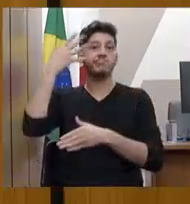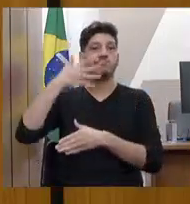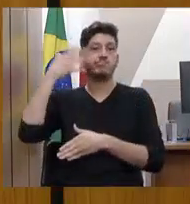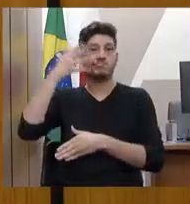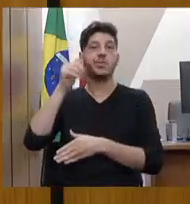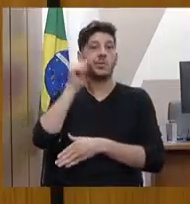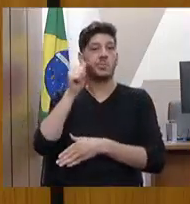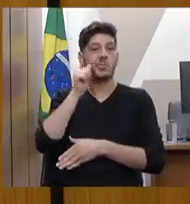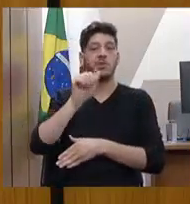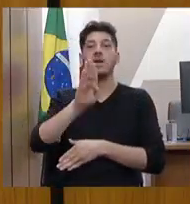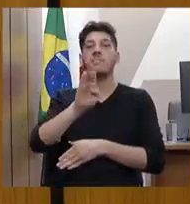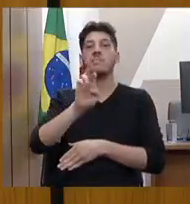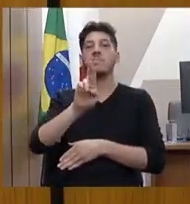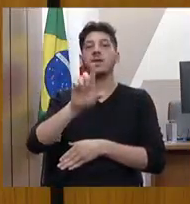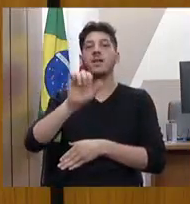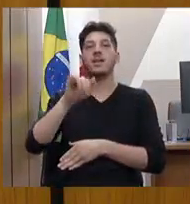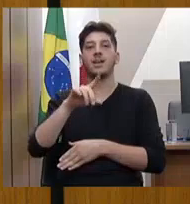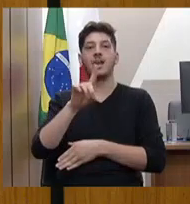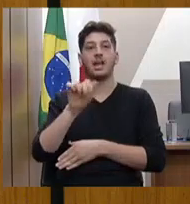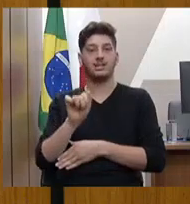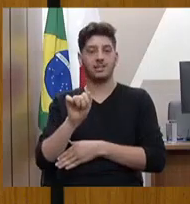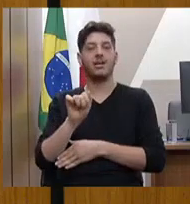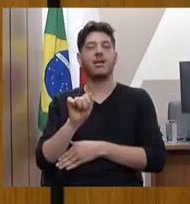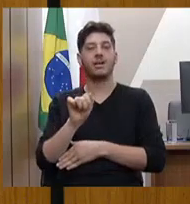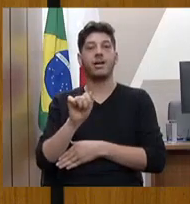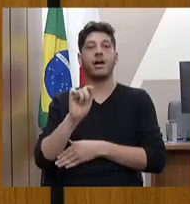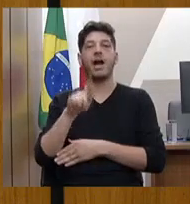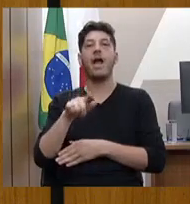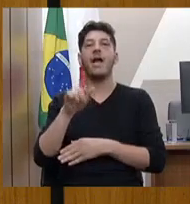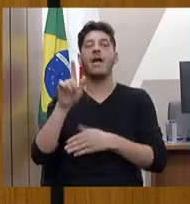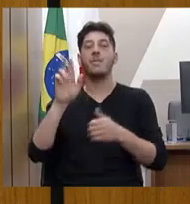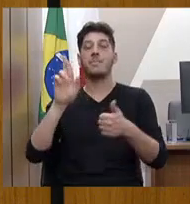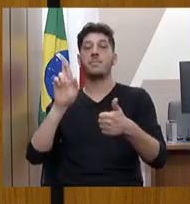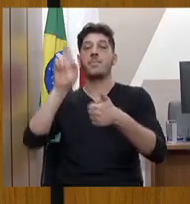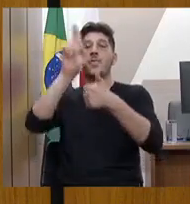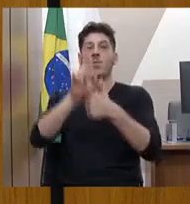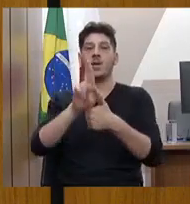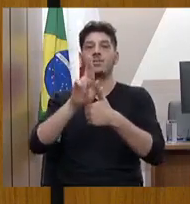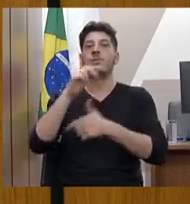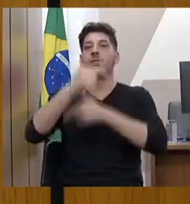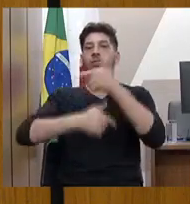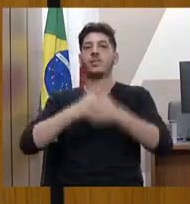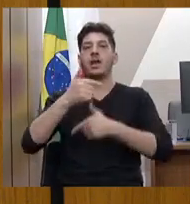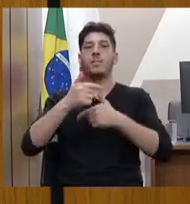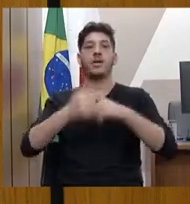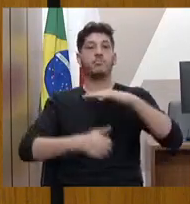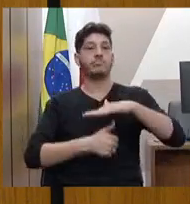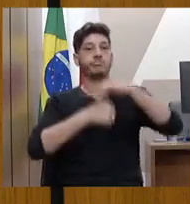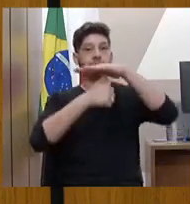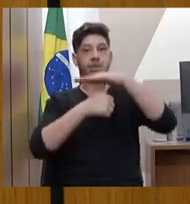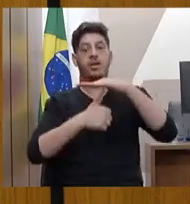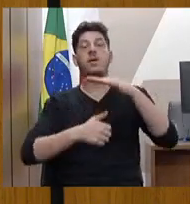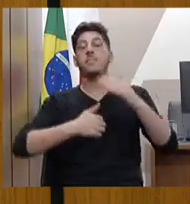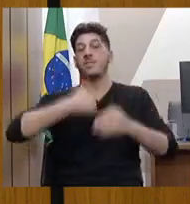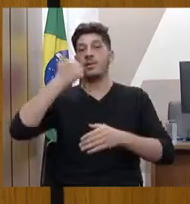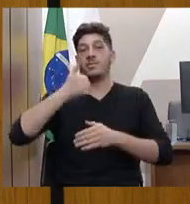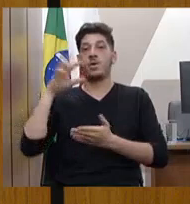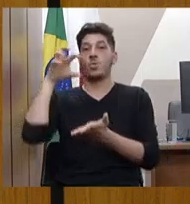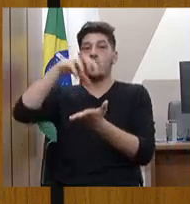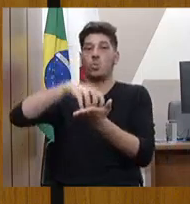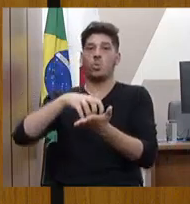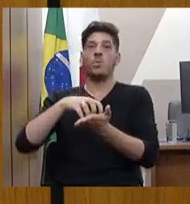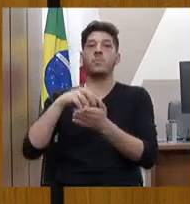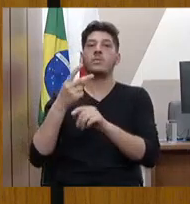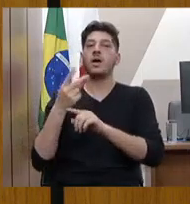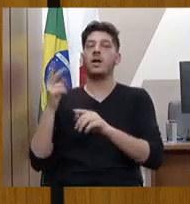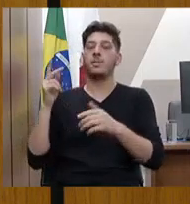Melina de Souza Fiorini shoe procuradora do trabalho titular do Primeiro Ofício geral da procuradoria do trabalho